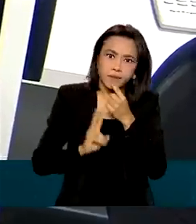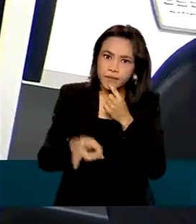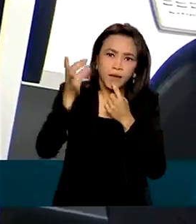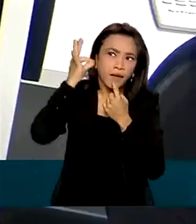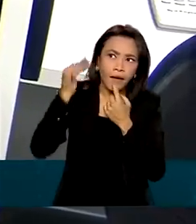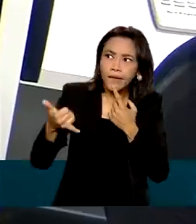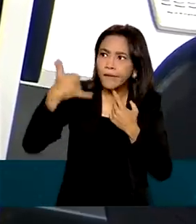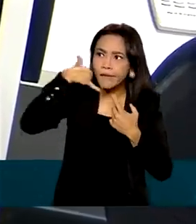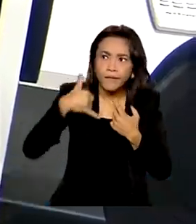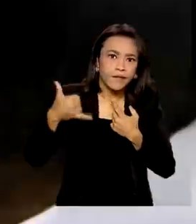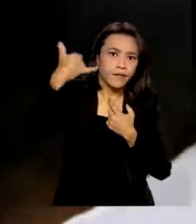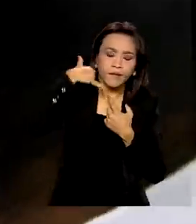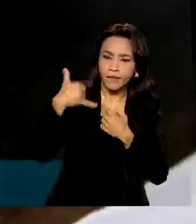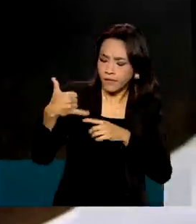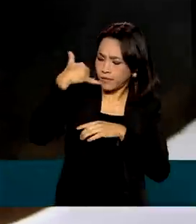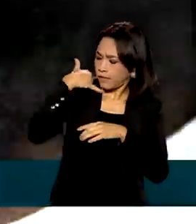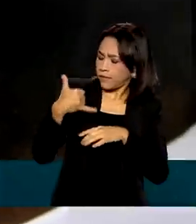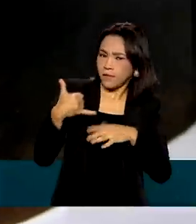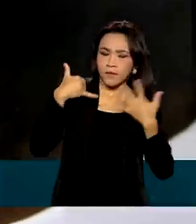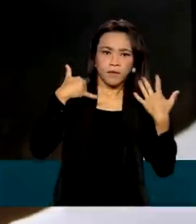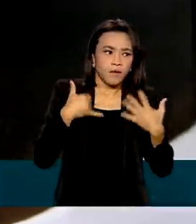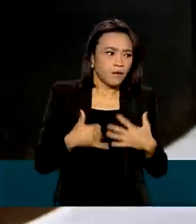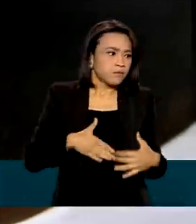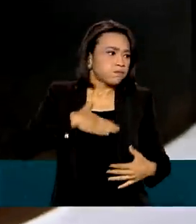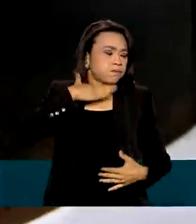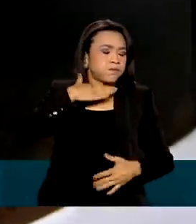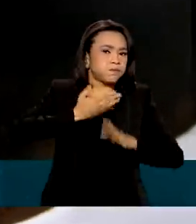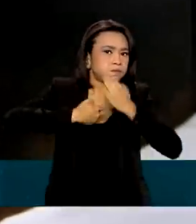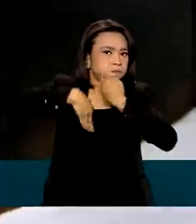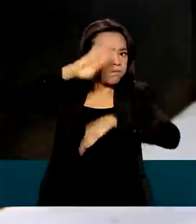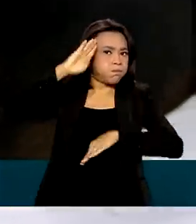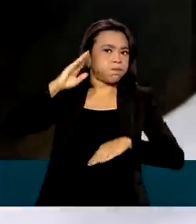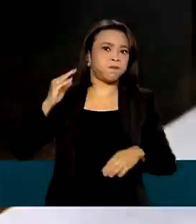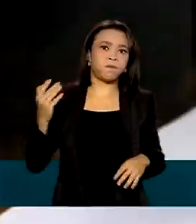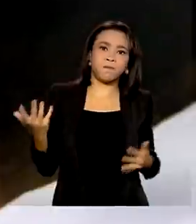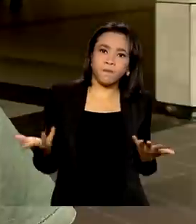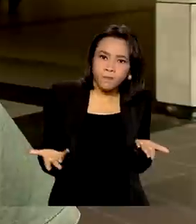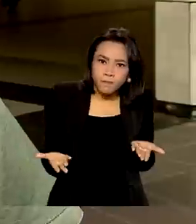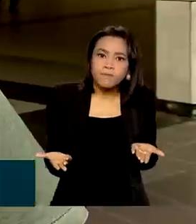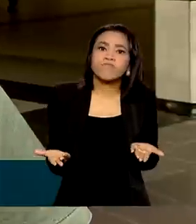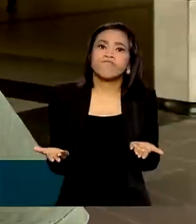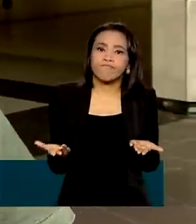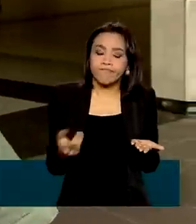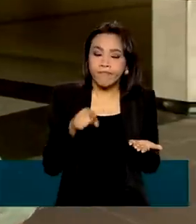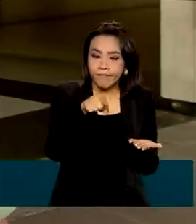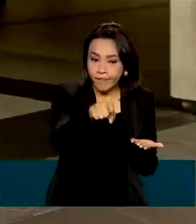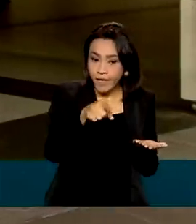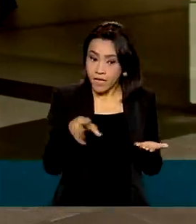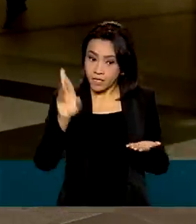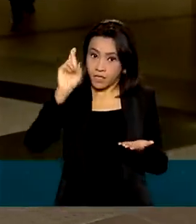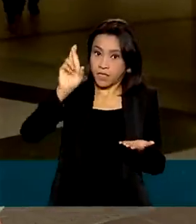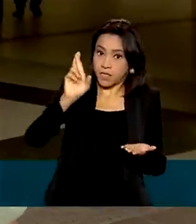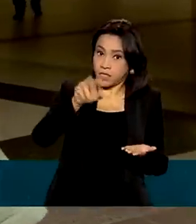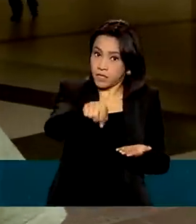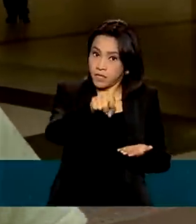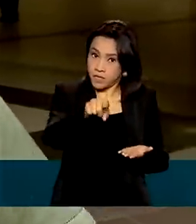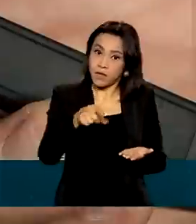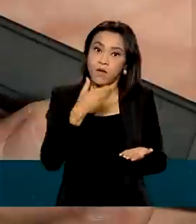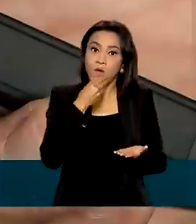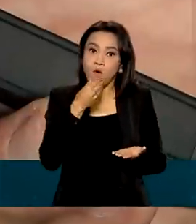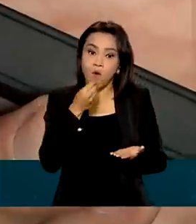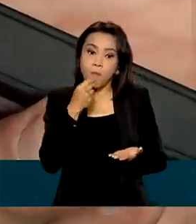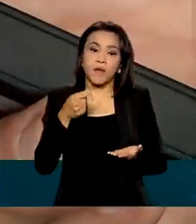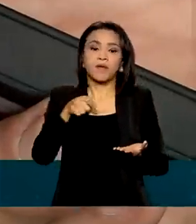ligar insistentemente para o cliente tem tirado muita gente do sério. Para o representante comercial Edilmo,